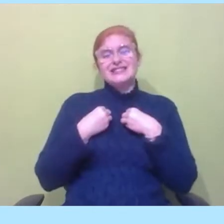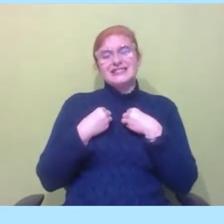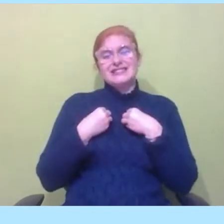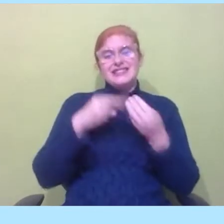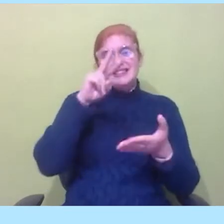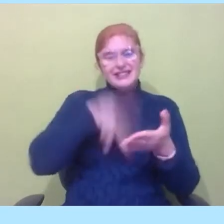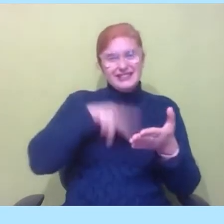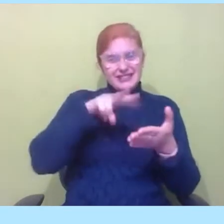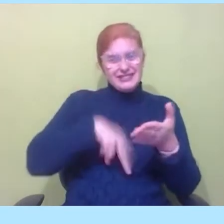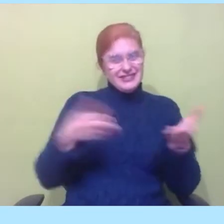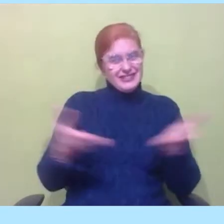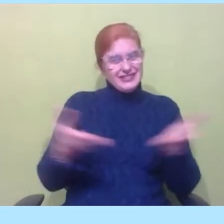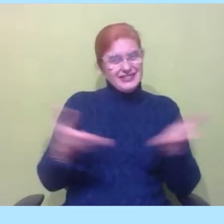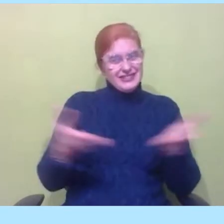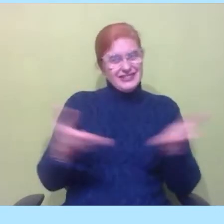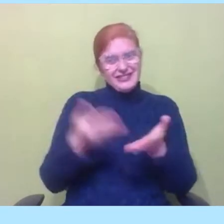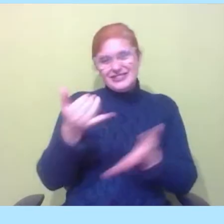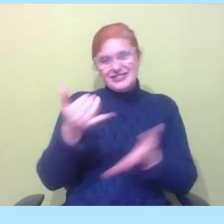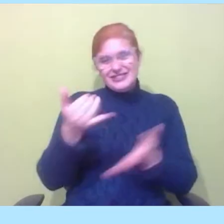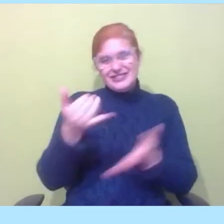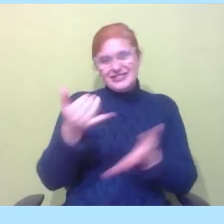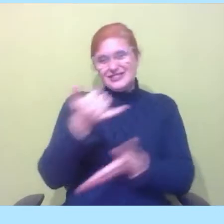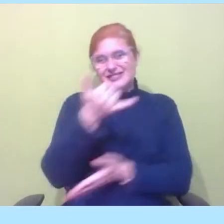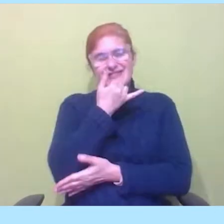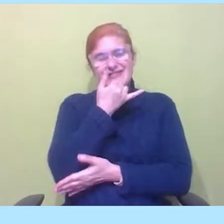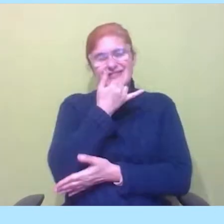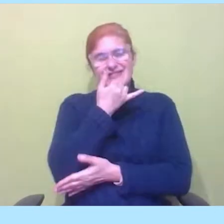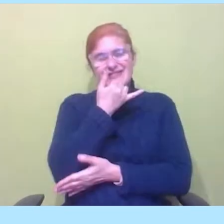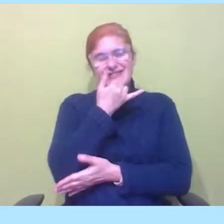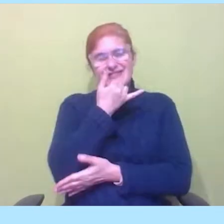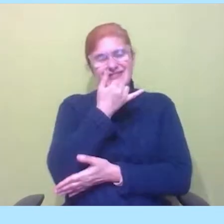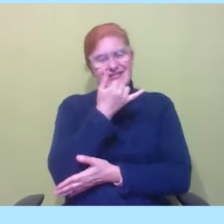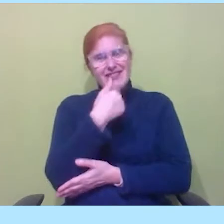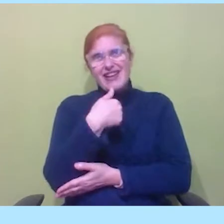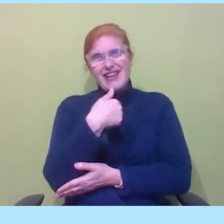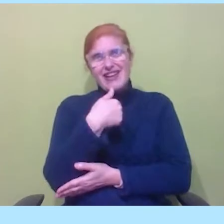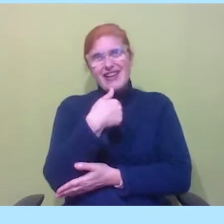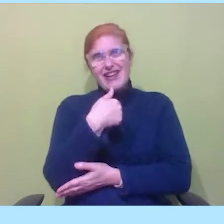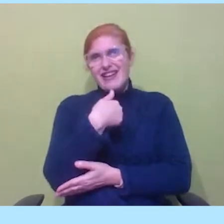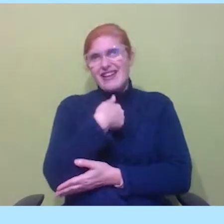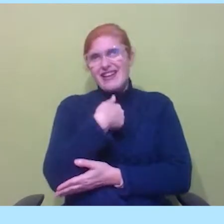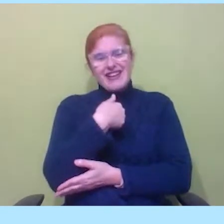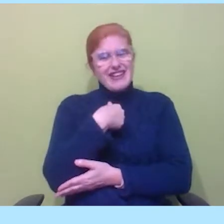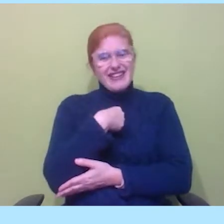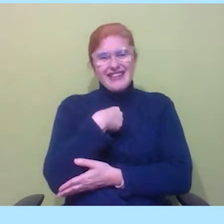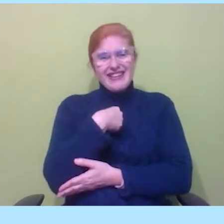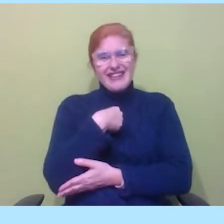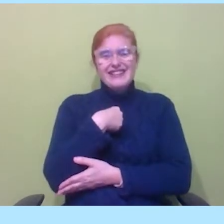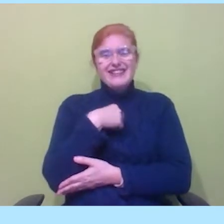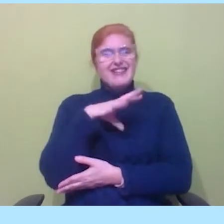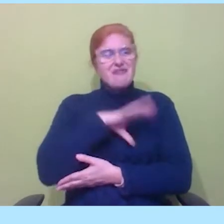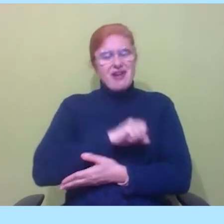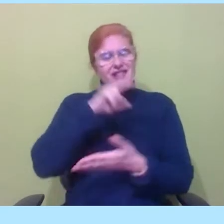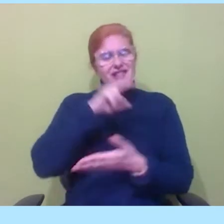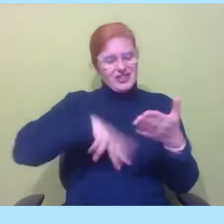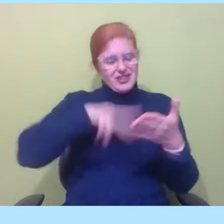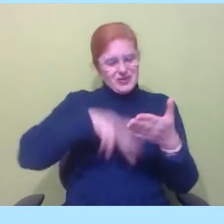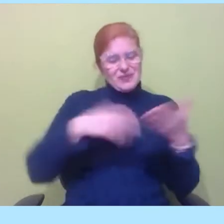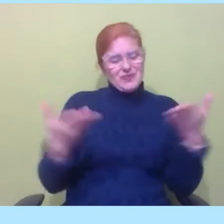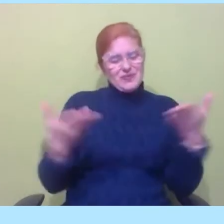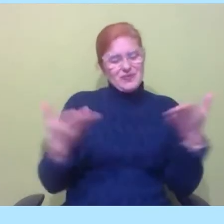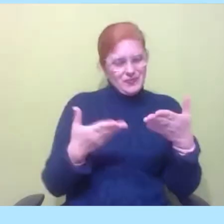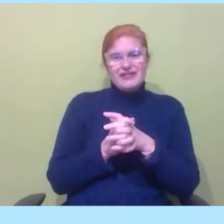me desculpem, eu estou realmente contaminada pela leitura de hoje, assim, foi muito um encontro de fichas, assim.